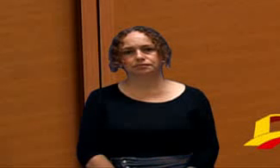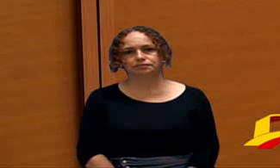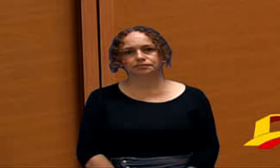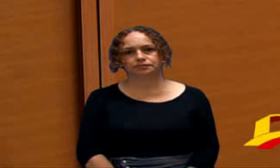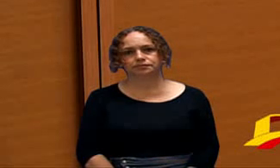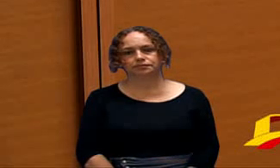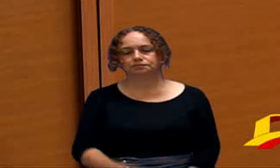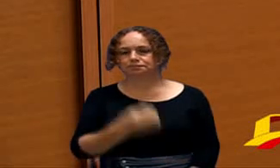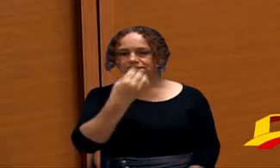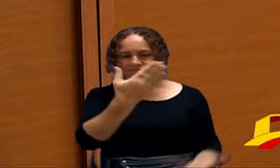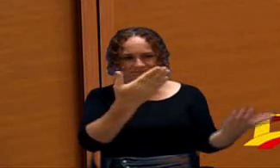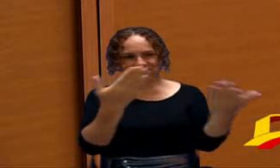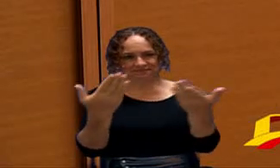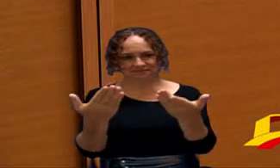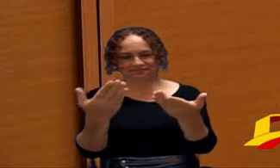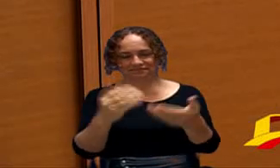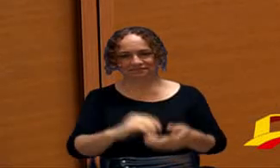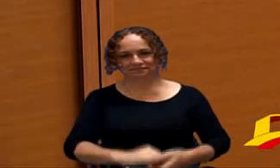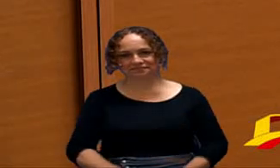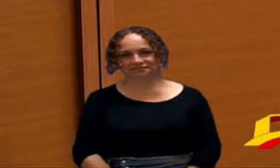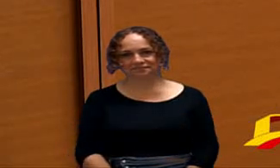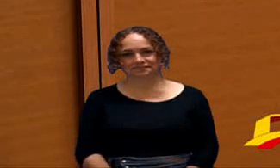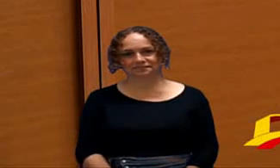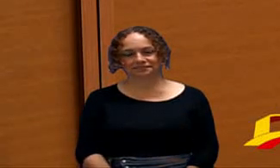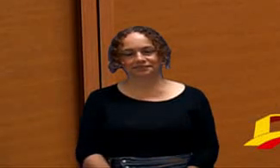Seja bem-vindo também, viu, Fábio?